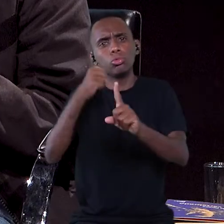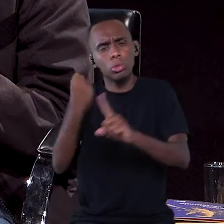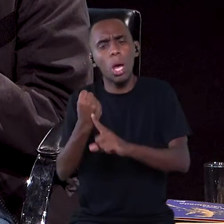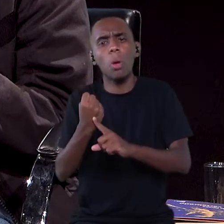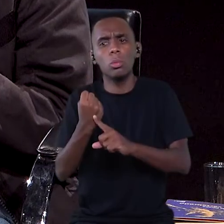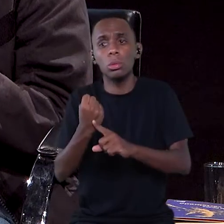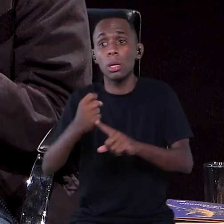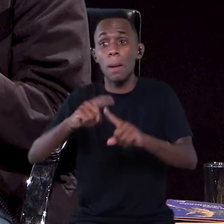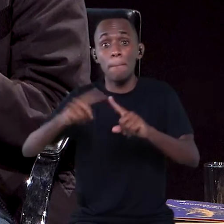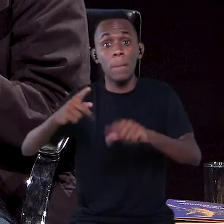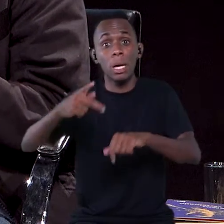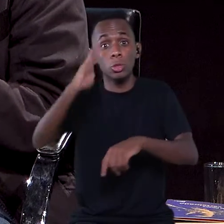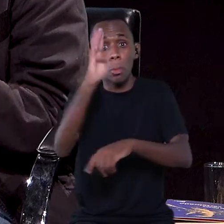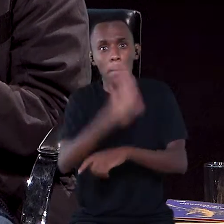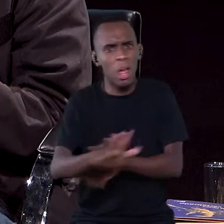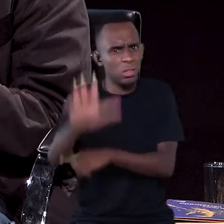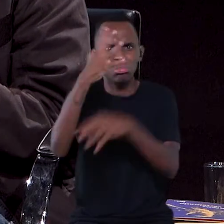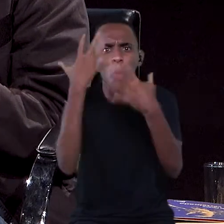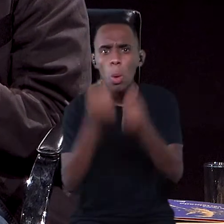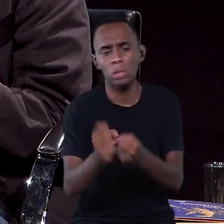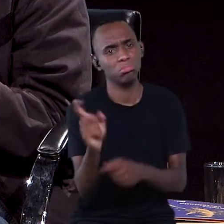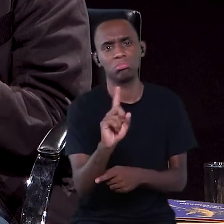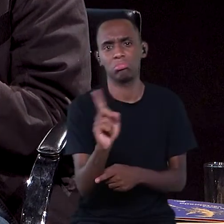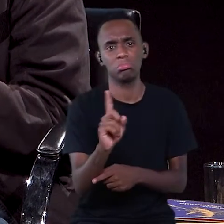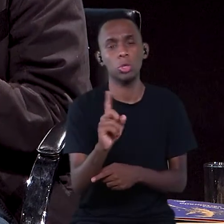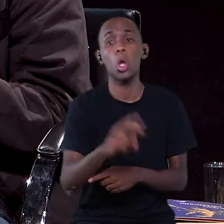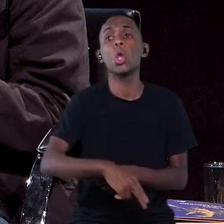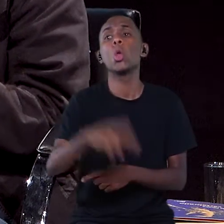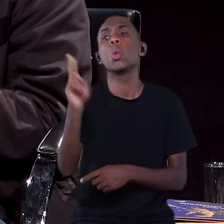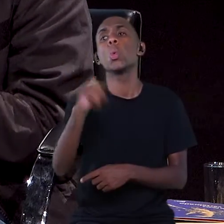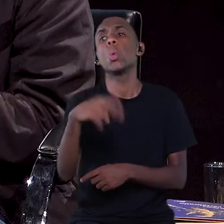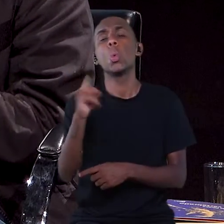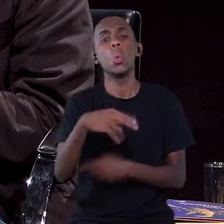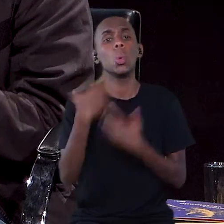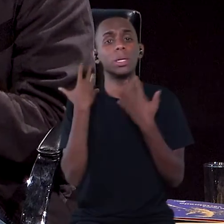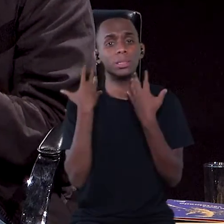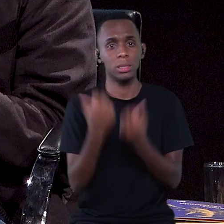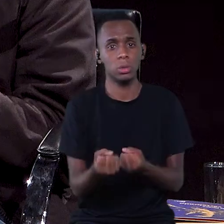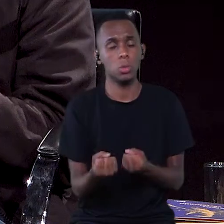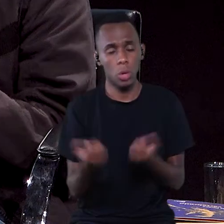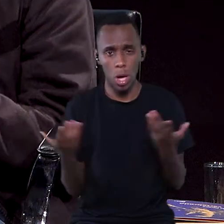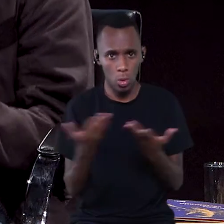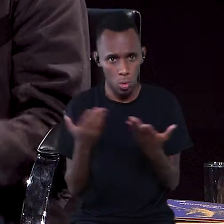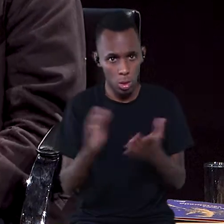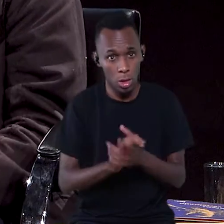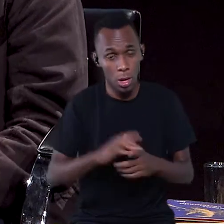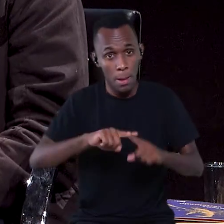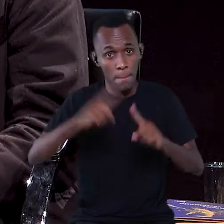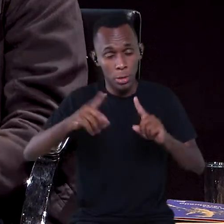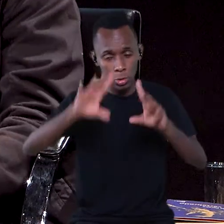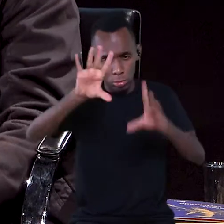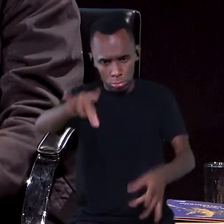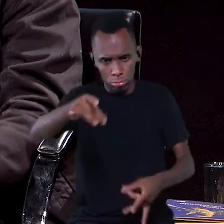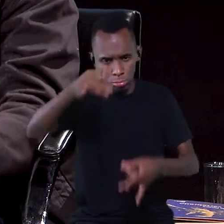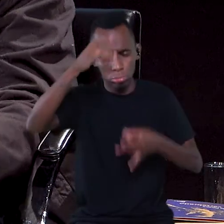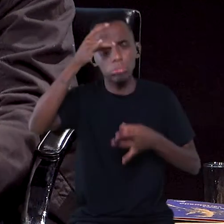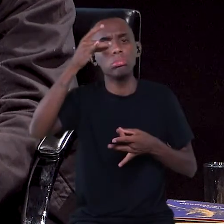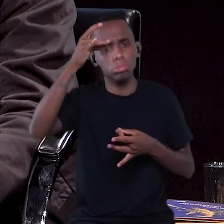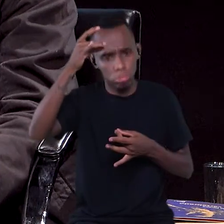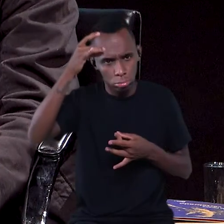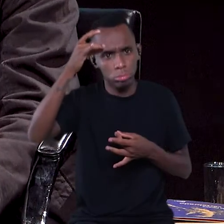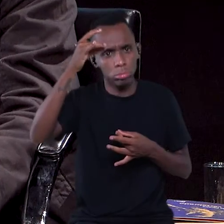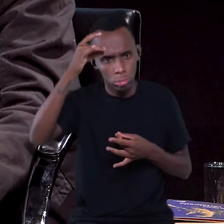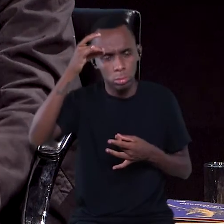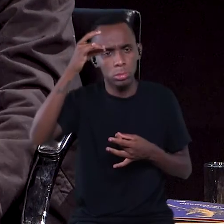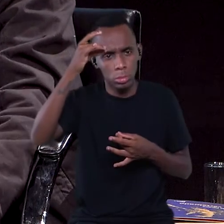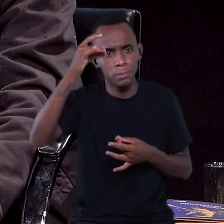violência. Mas o Brasil não admite isso. Jamais admitiu. Não é um fato de agora, mas nós incorporamos, da parte dos